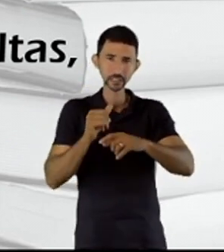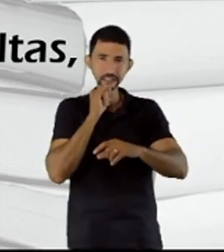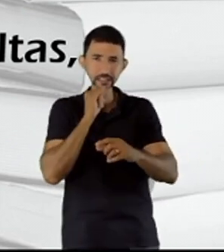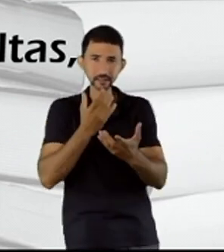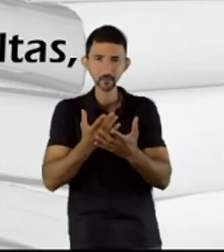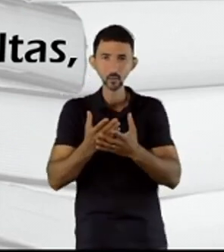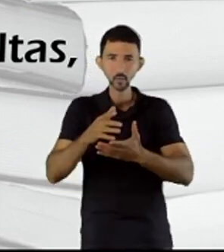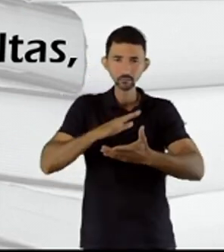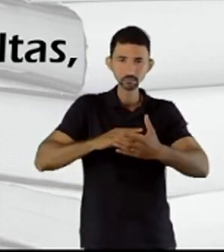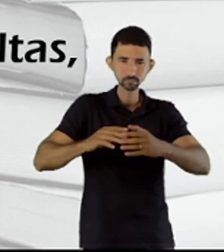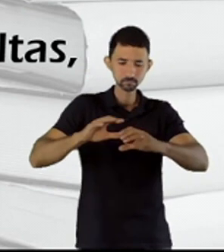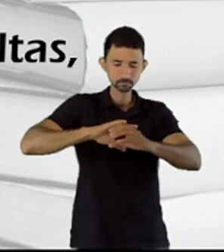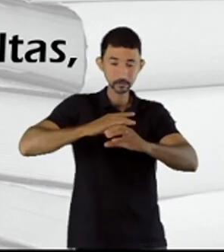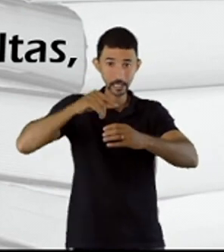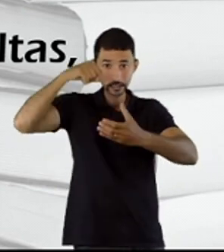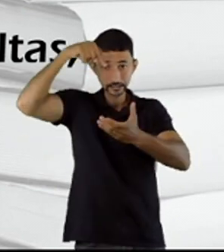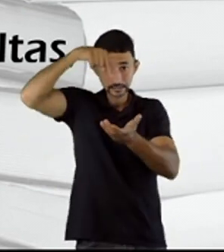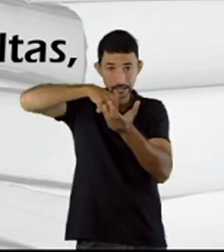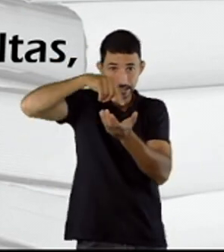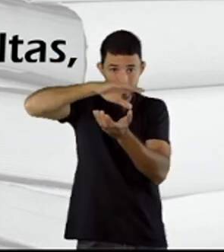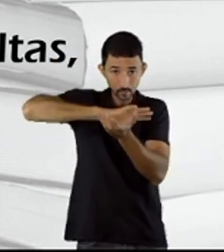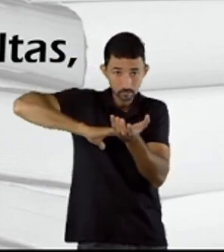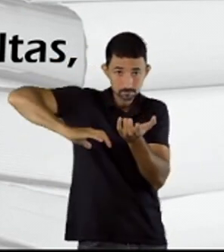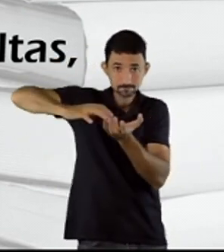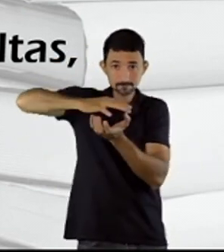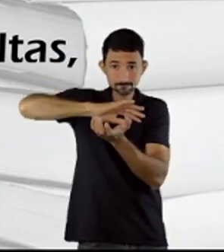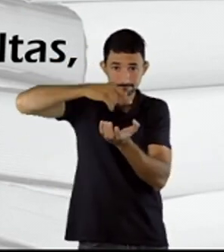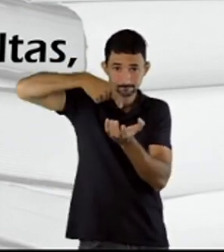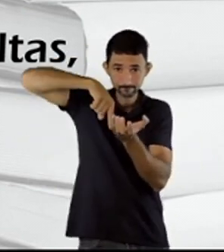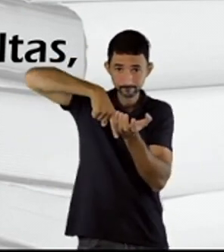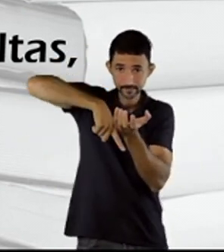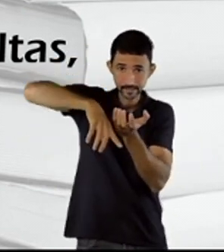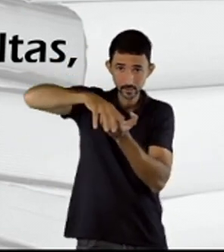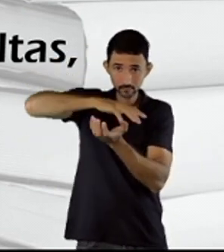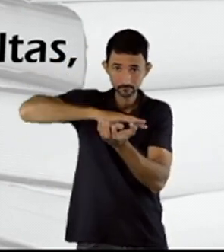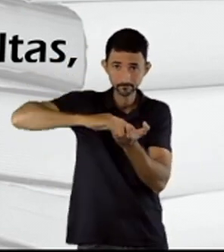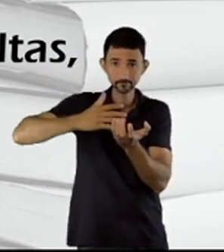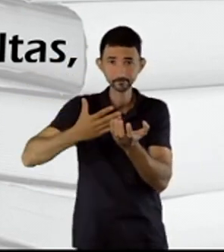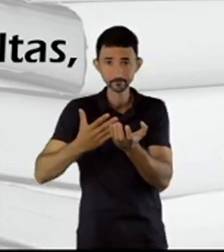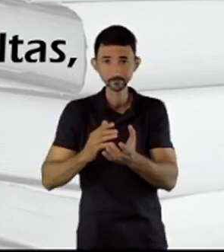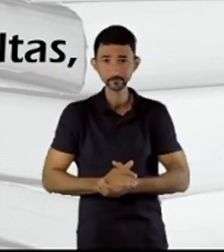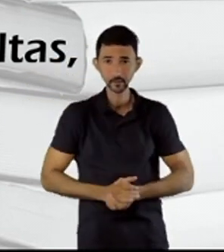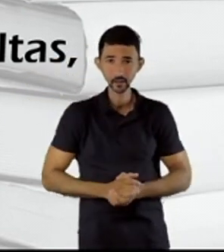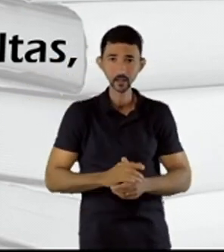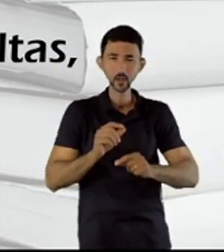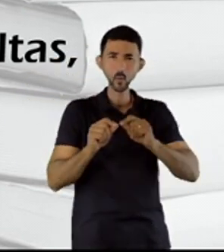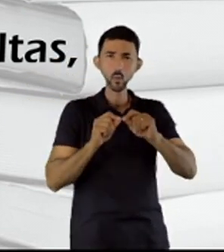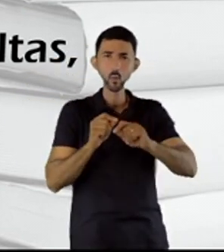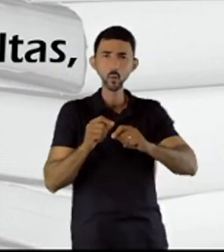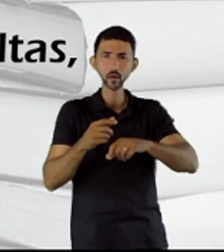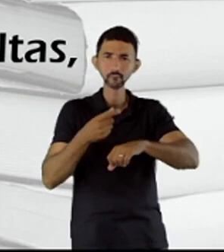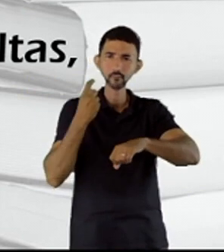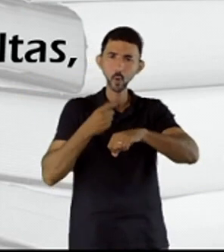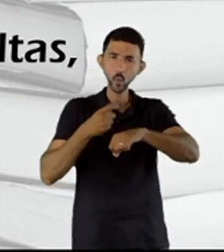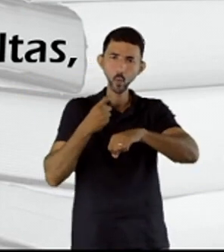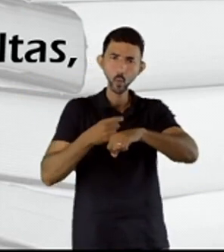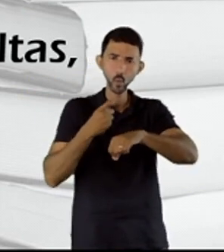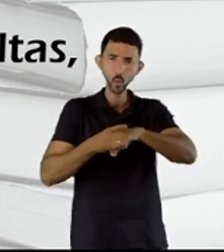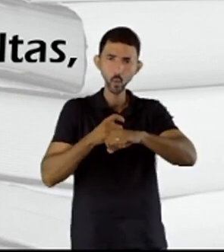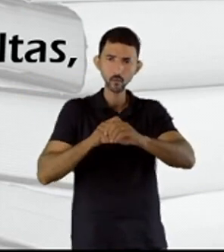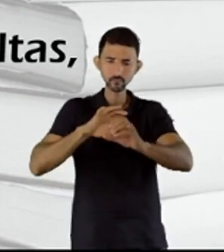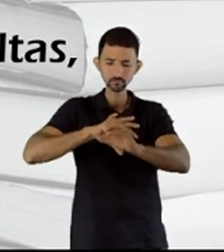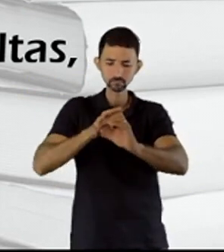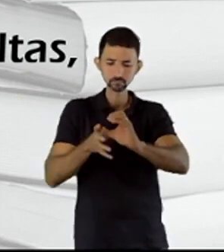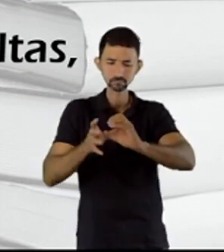parte central do núcleo, né? A parte do núcleo interno, ele é sólido, né? Você tem um